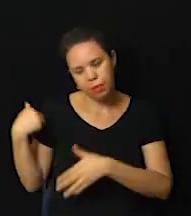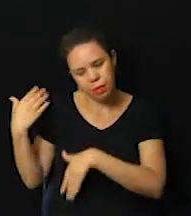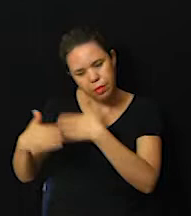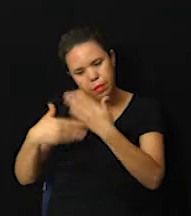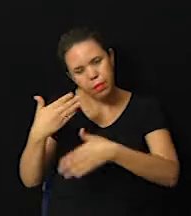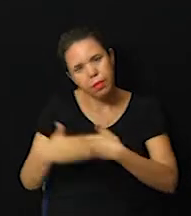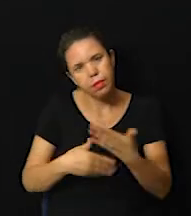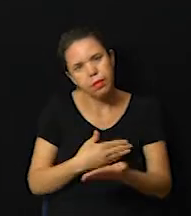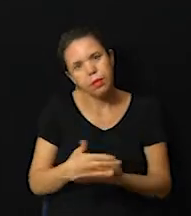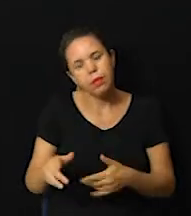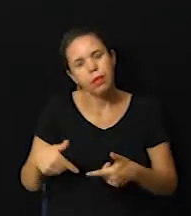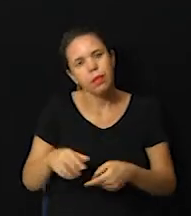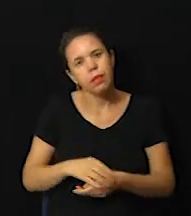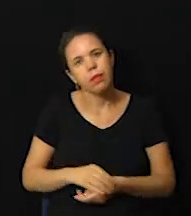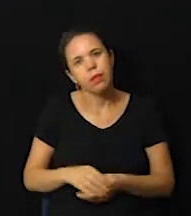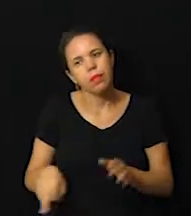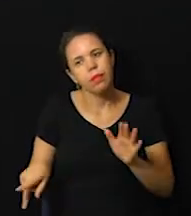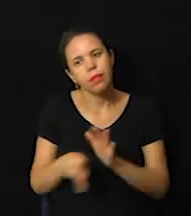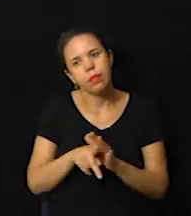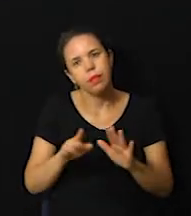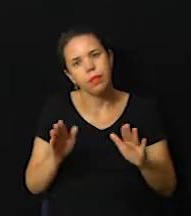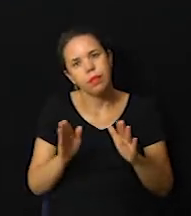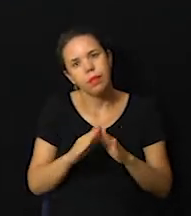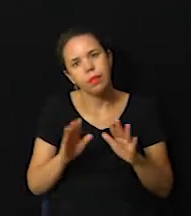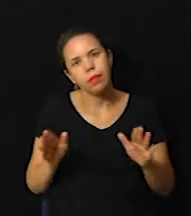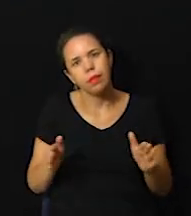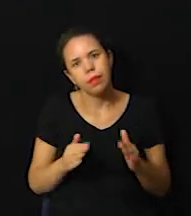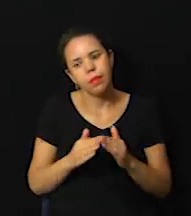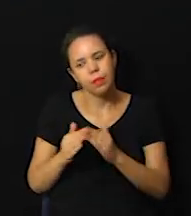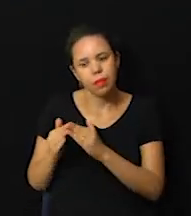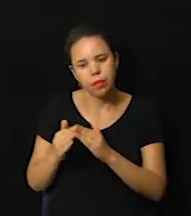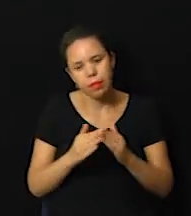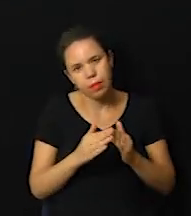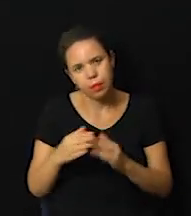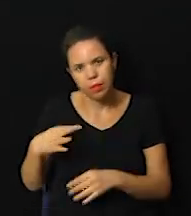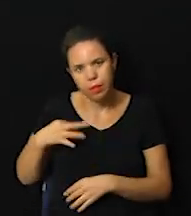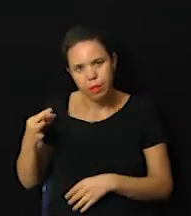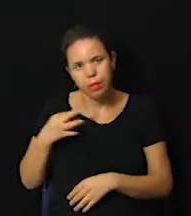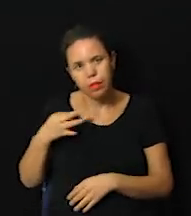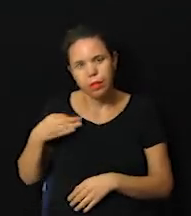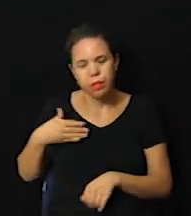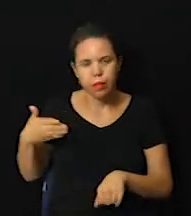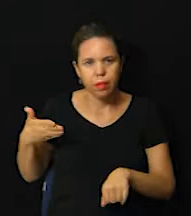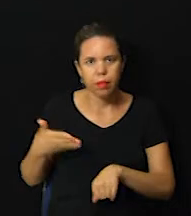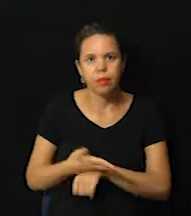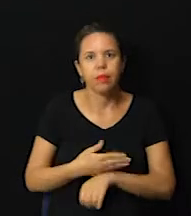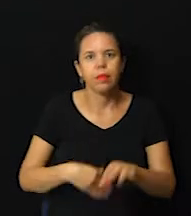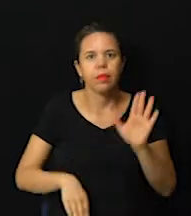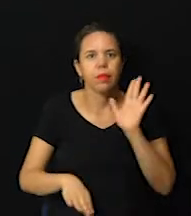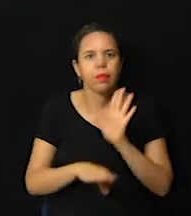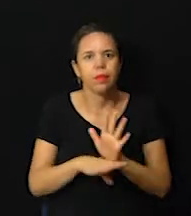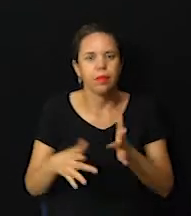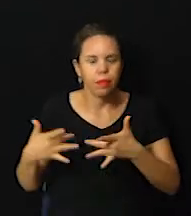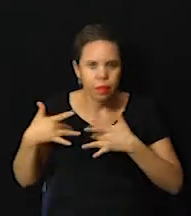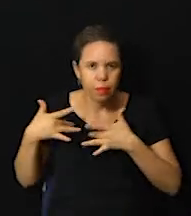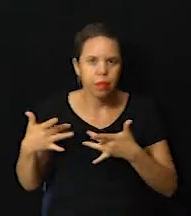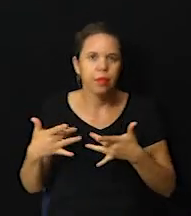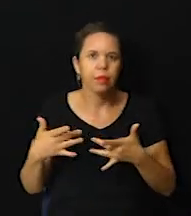aí começamos o trabalho com os próprios moradores, voluntariados, né, que eles vinham. Nós recebíamos muitas doações